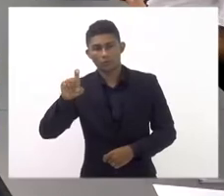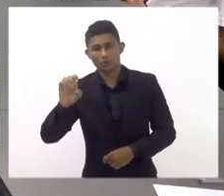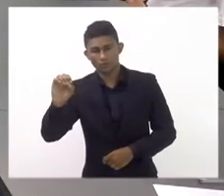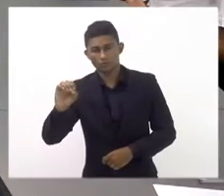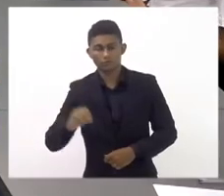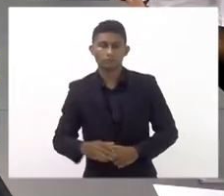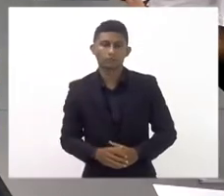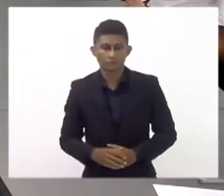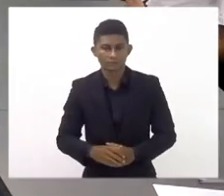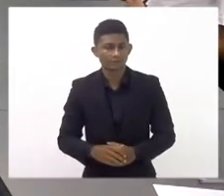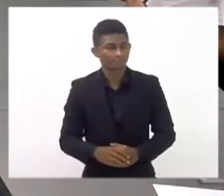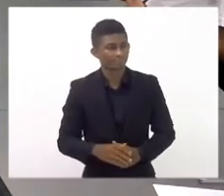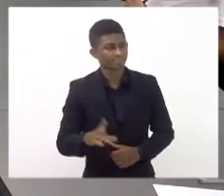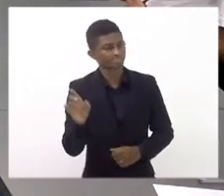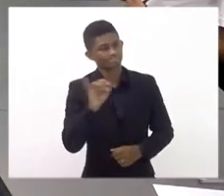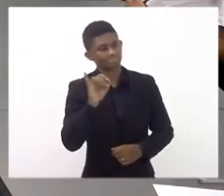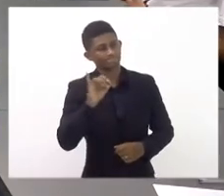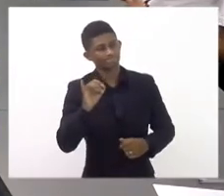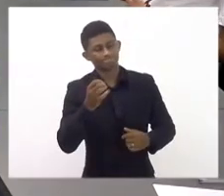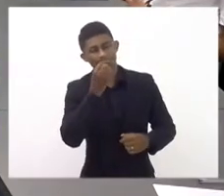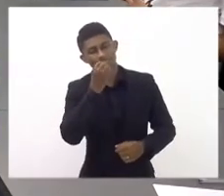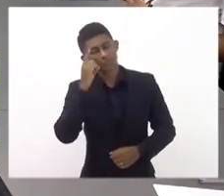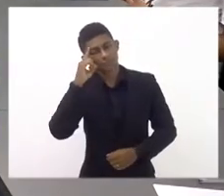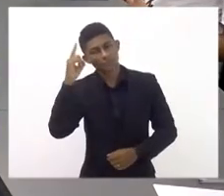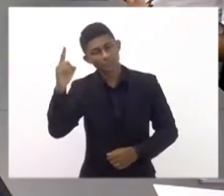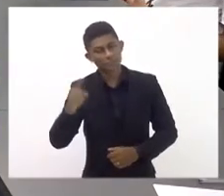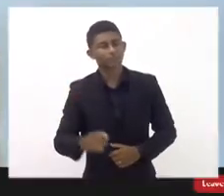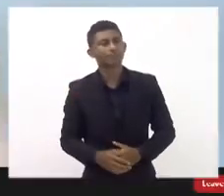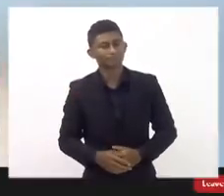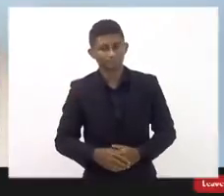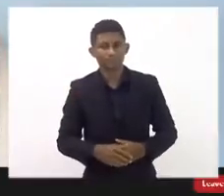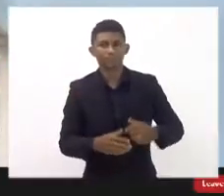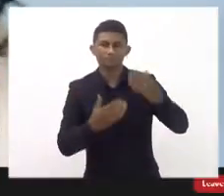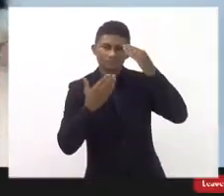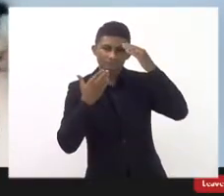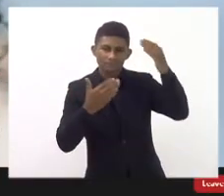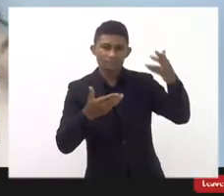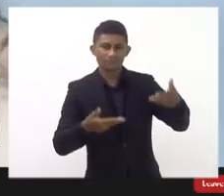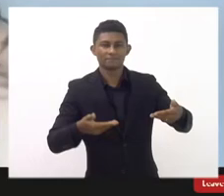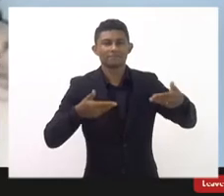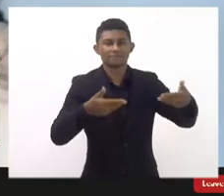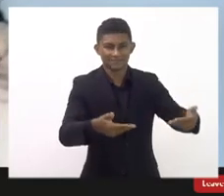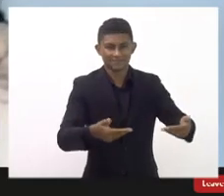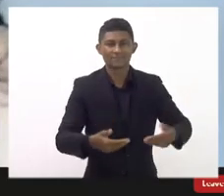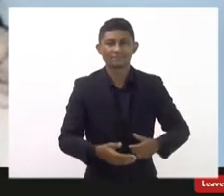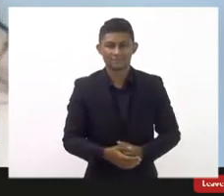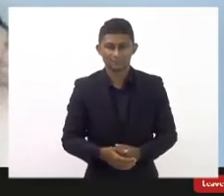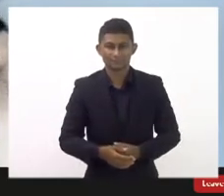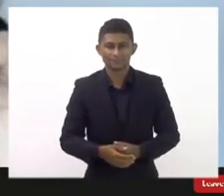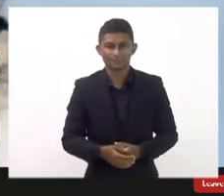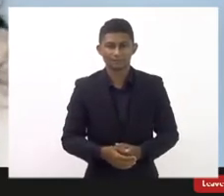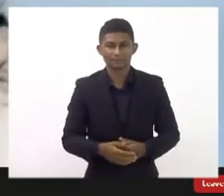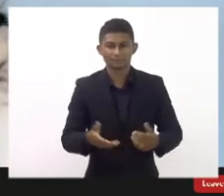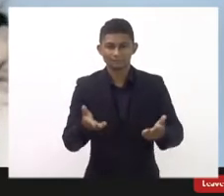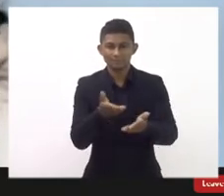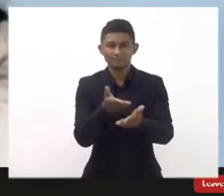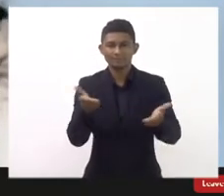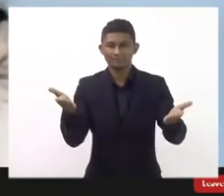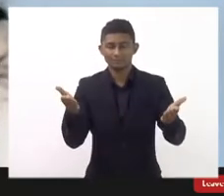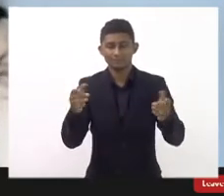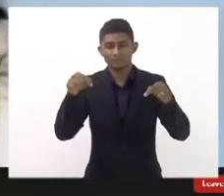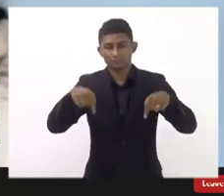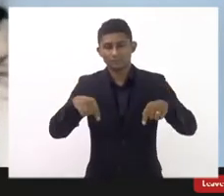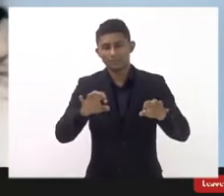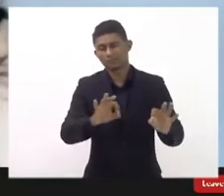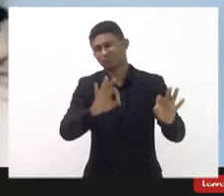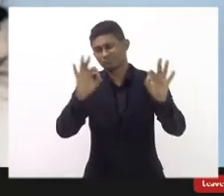Olá, bom dia a todos. Agradeço a oportunidade da fala. Saúdo a todos que estão assistindo, né,